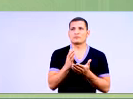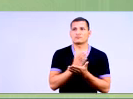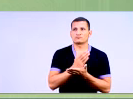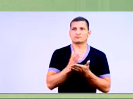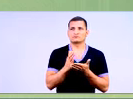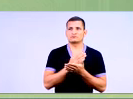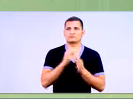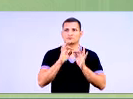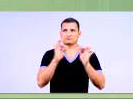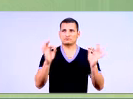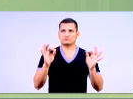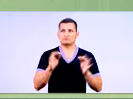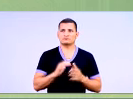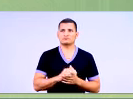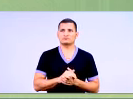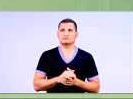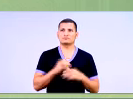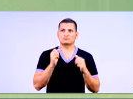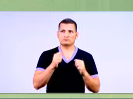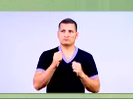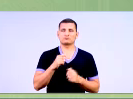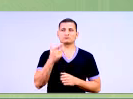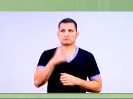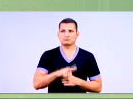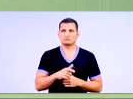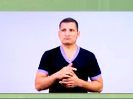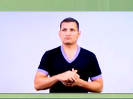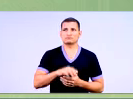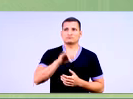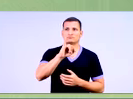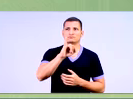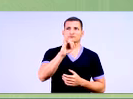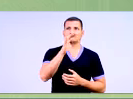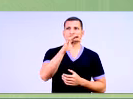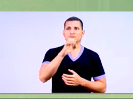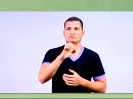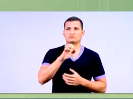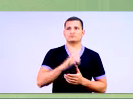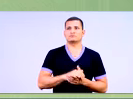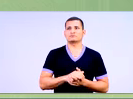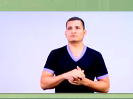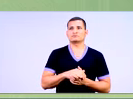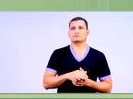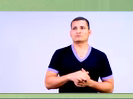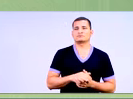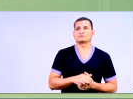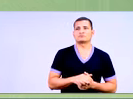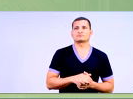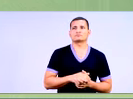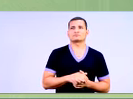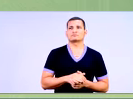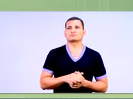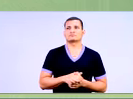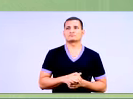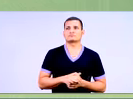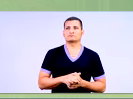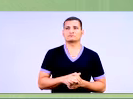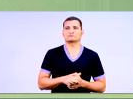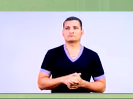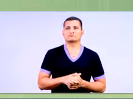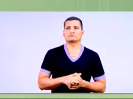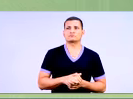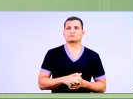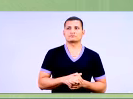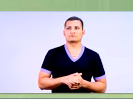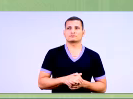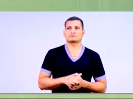algumas frases nossas, mas pode relembrar, professora. If significa se. Eu posso ir riscando para você, se você quiser. Ok,